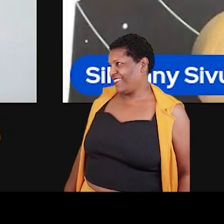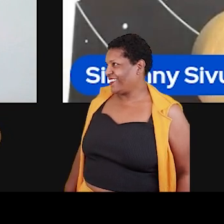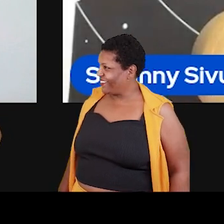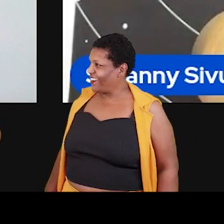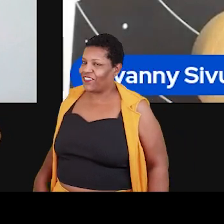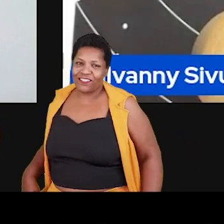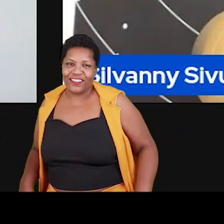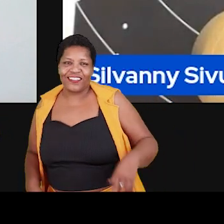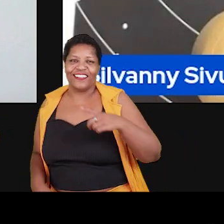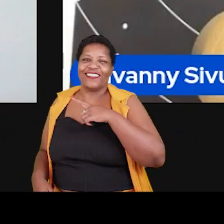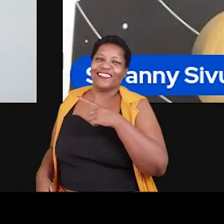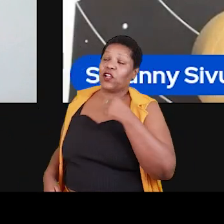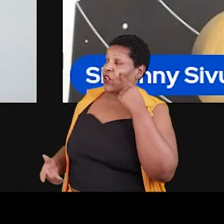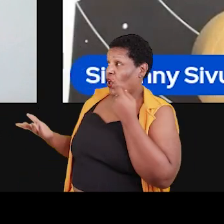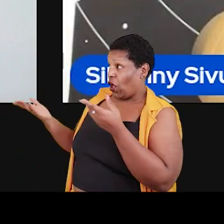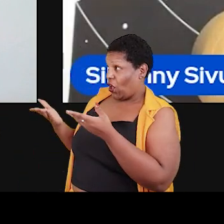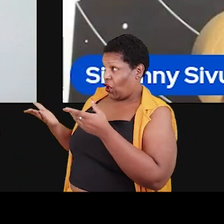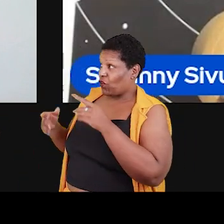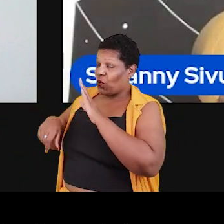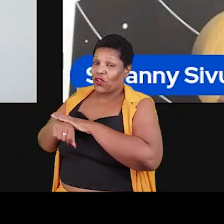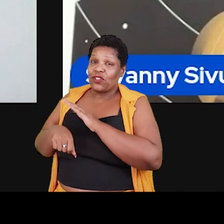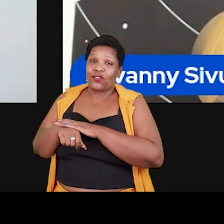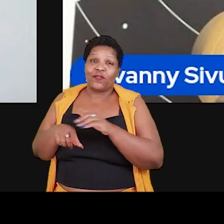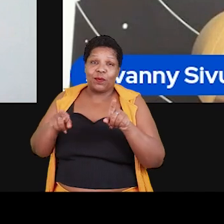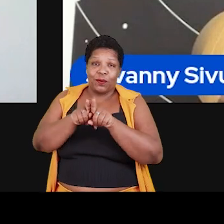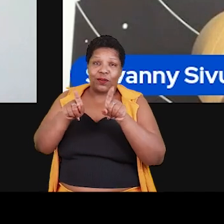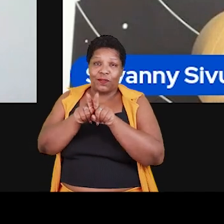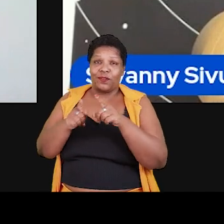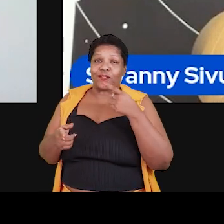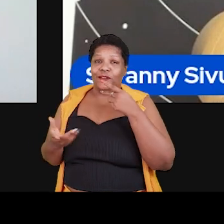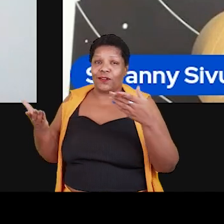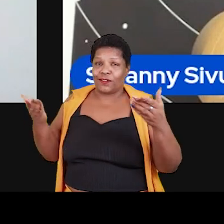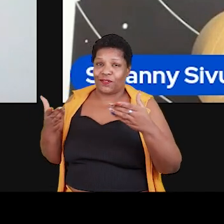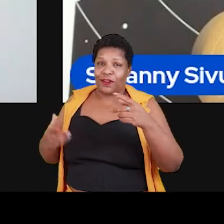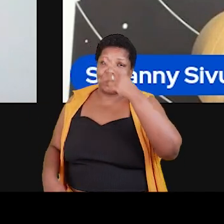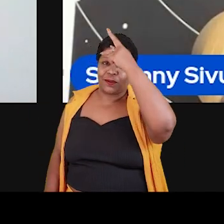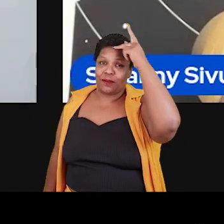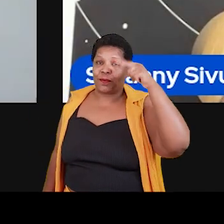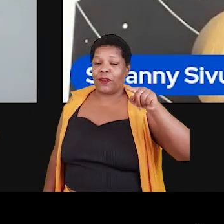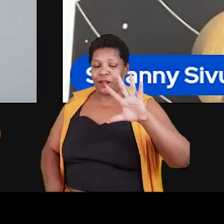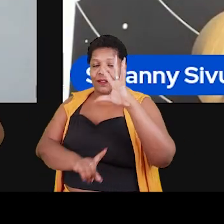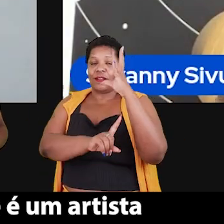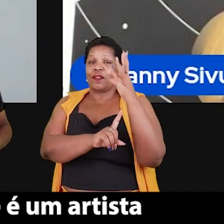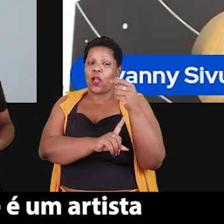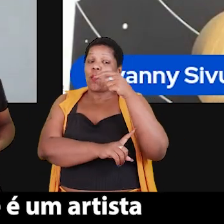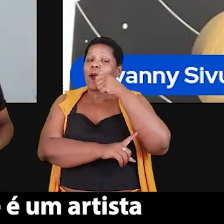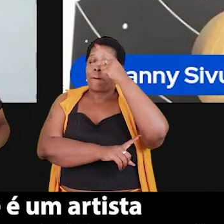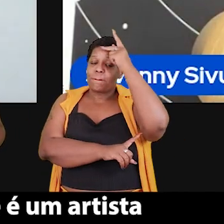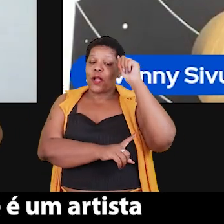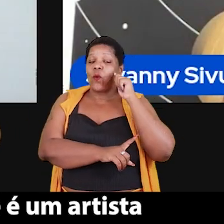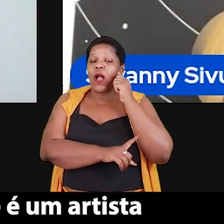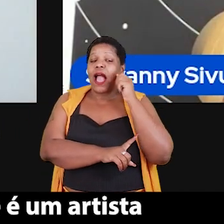antes de falar do momento, é impossível não falar da importância de eu poder estar com um artista que